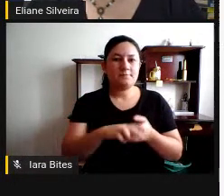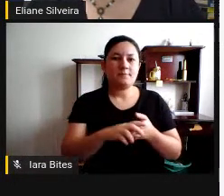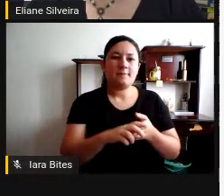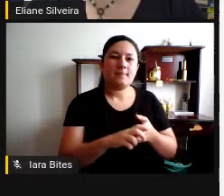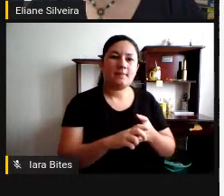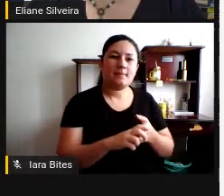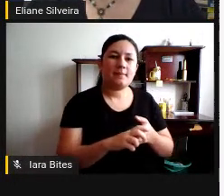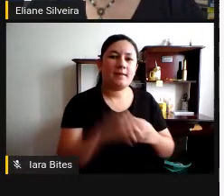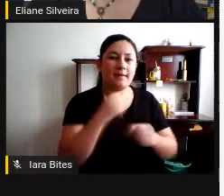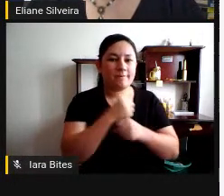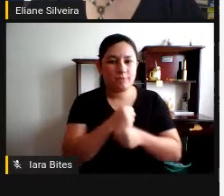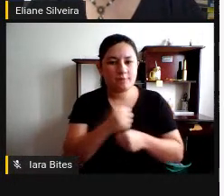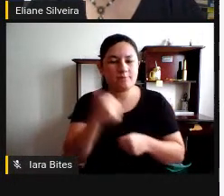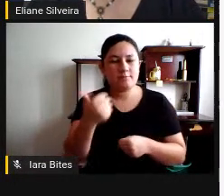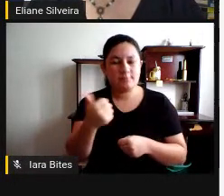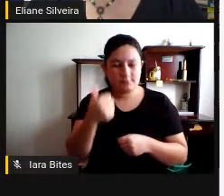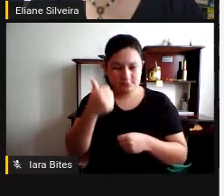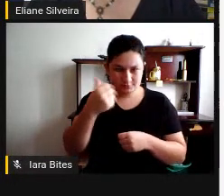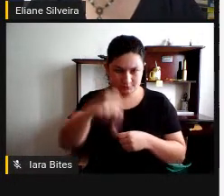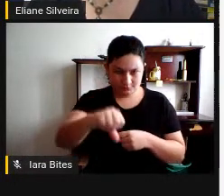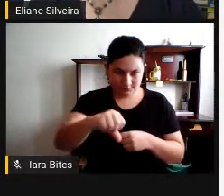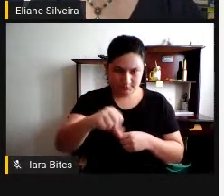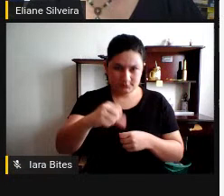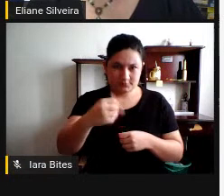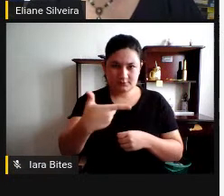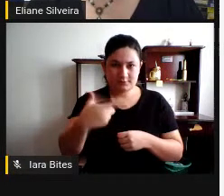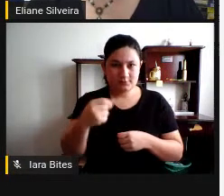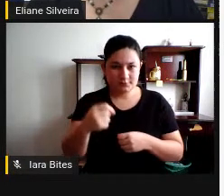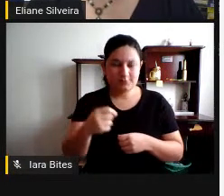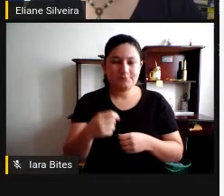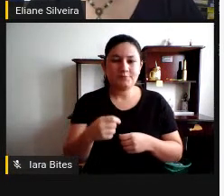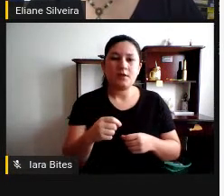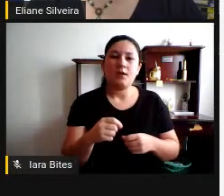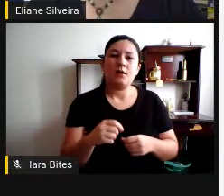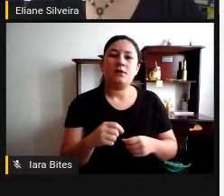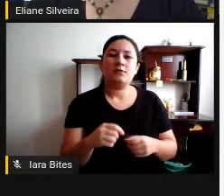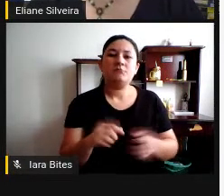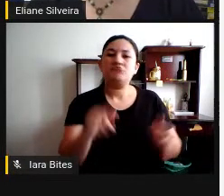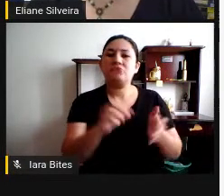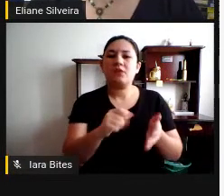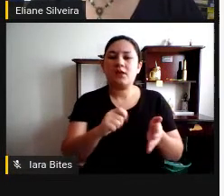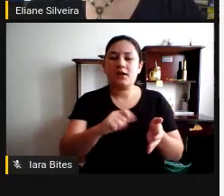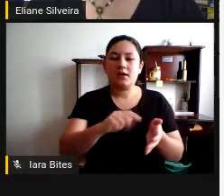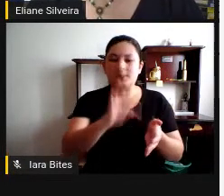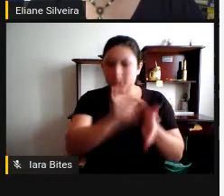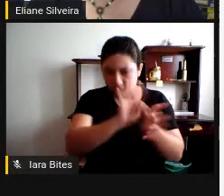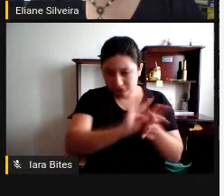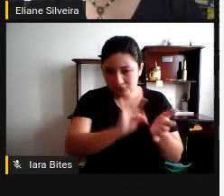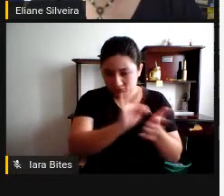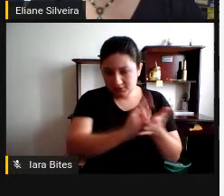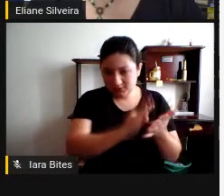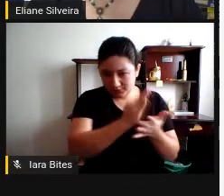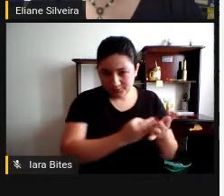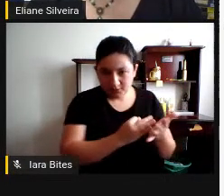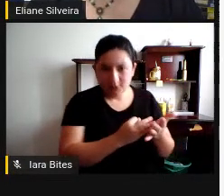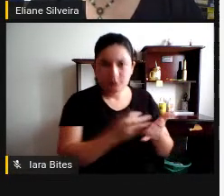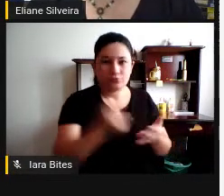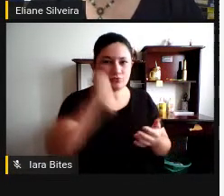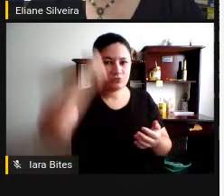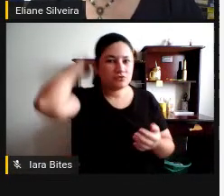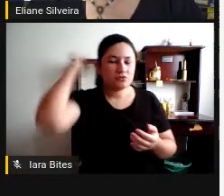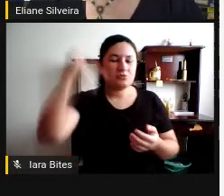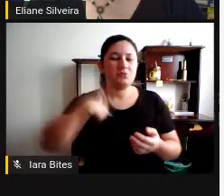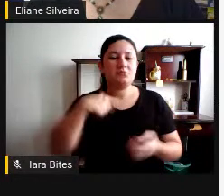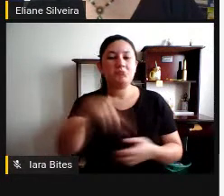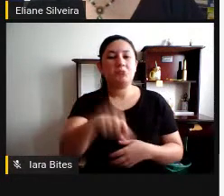romance de formação. e o texto do Sossir, o manuscrito dele que eu escolhi trazer hoje se